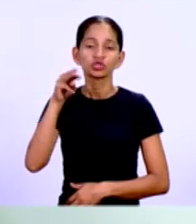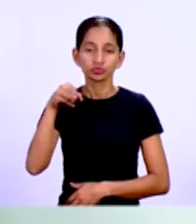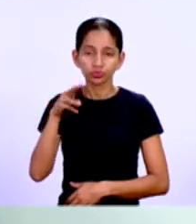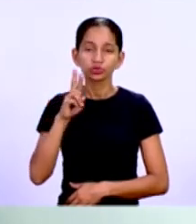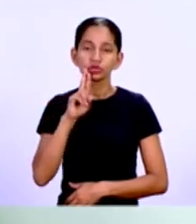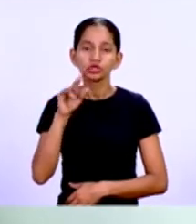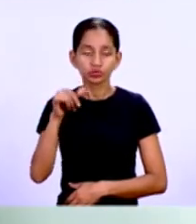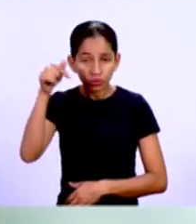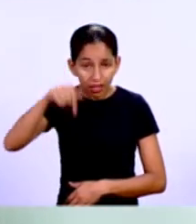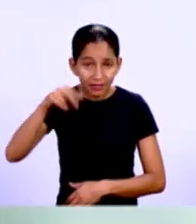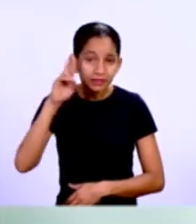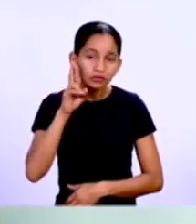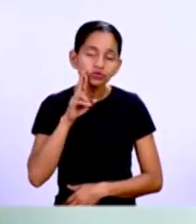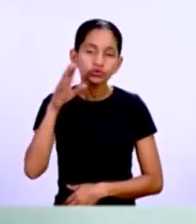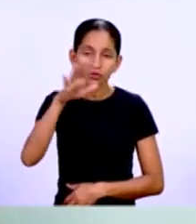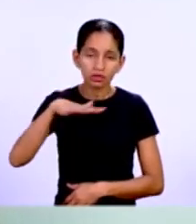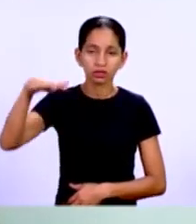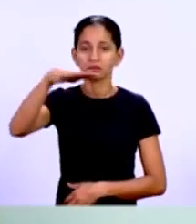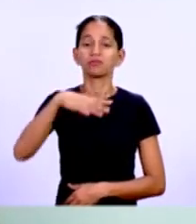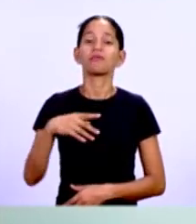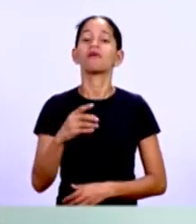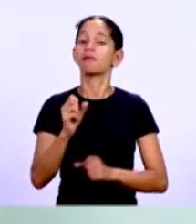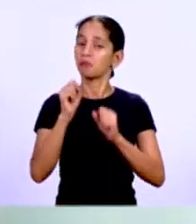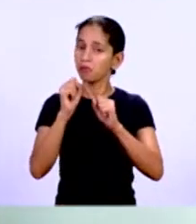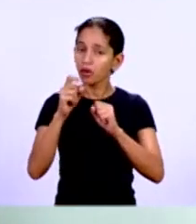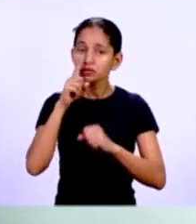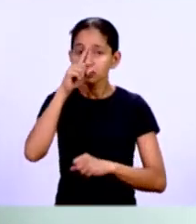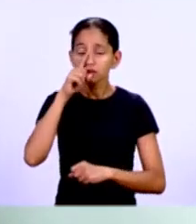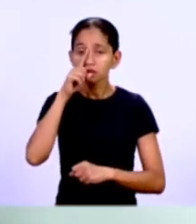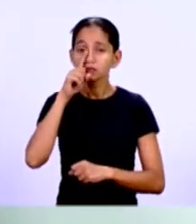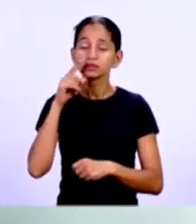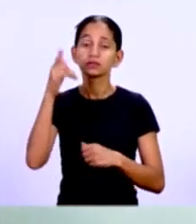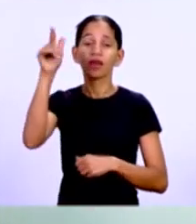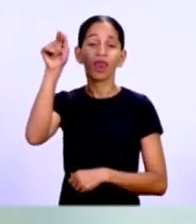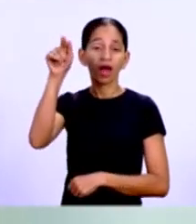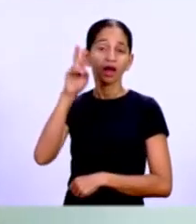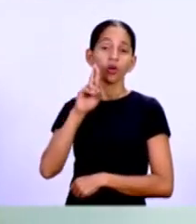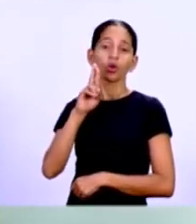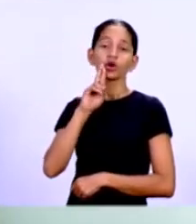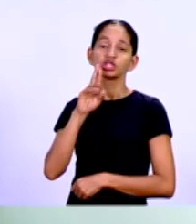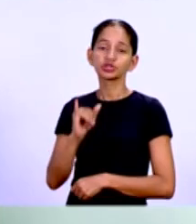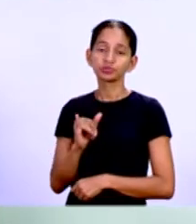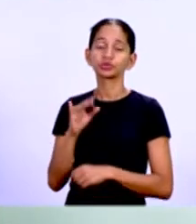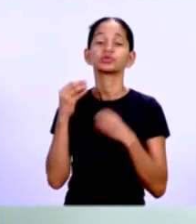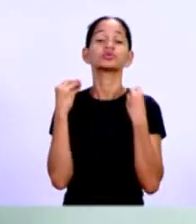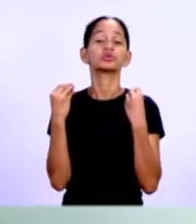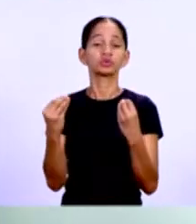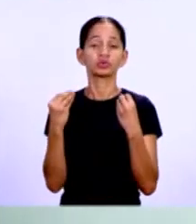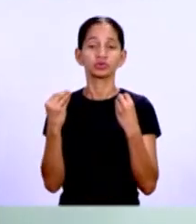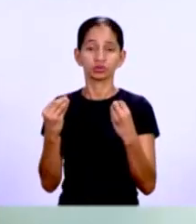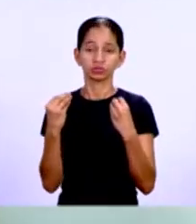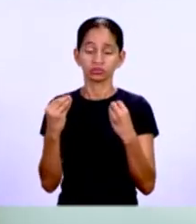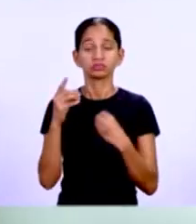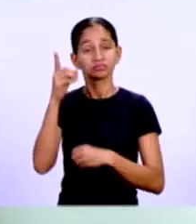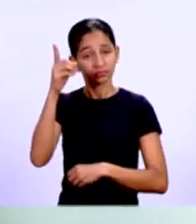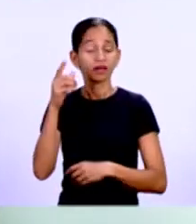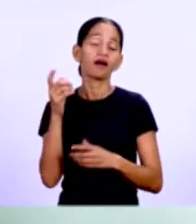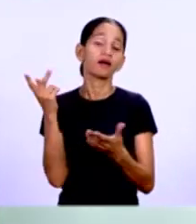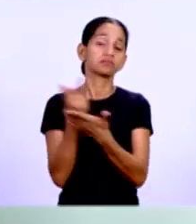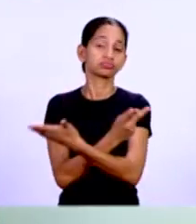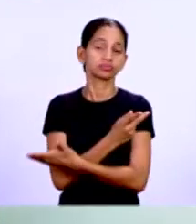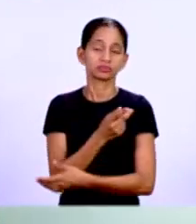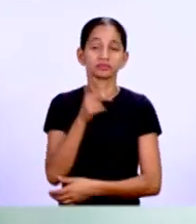fechou recentemente. E isso representa um risco sistemático para o município. Vários comércios na região e no